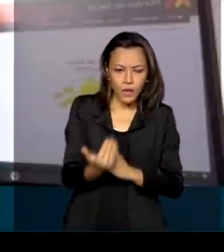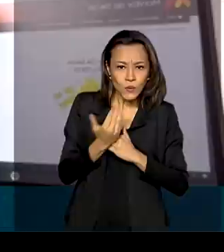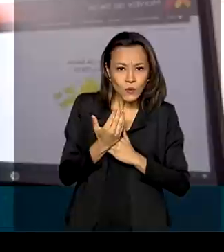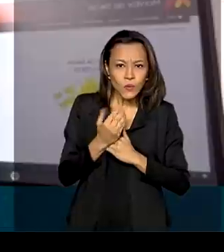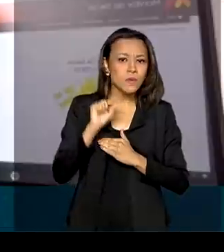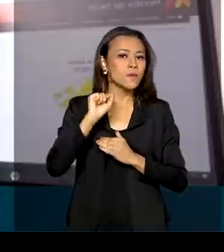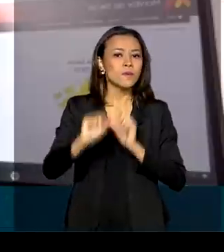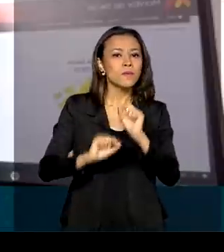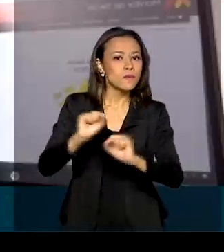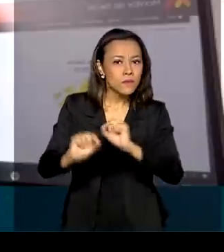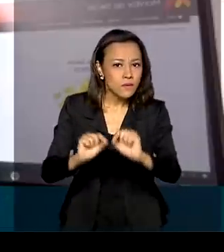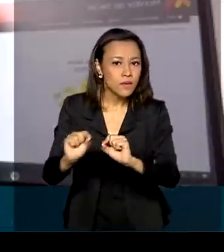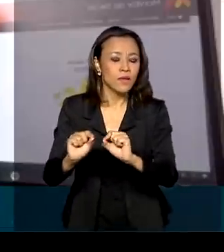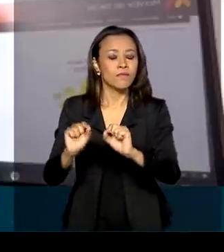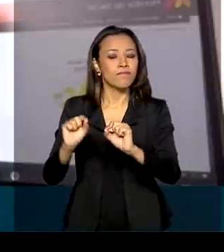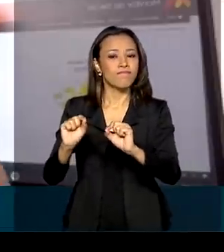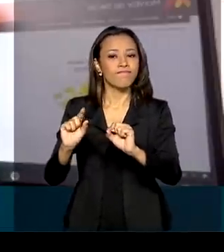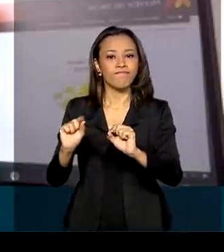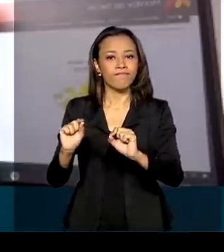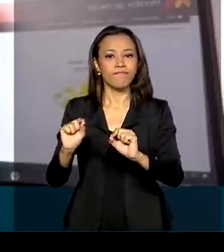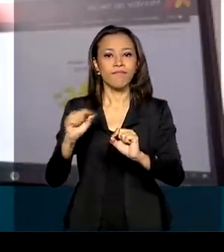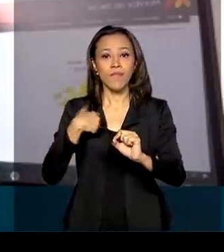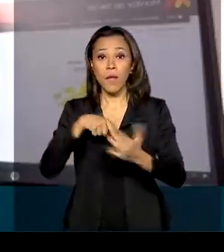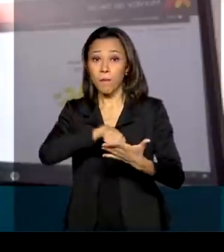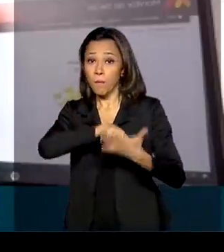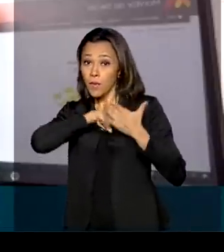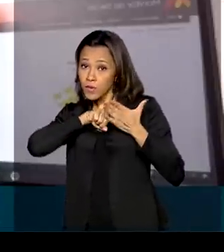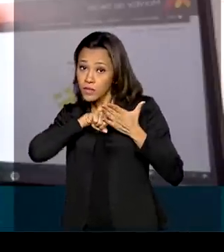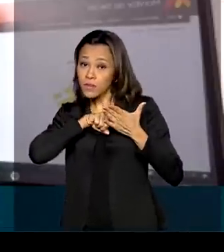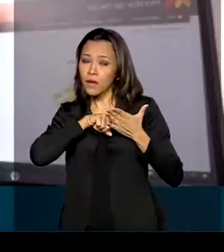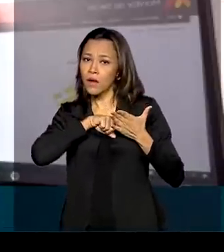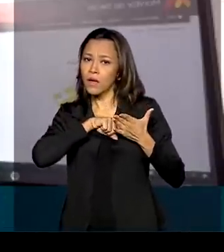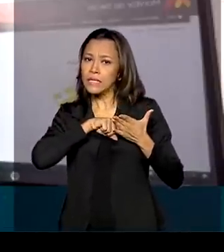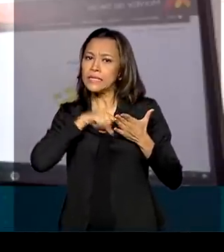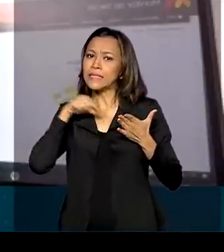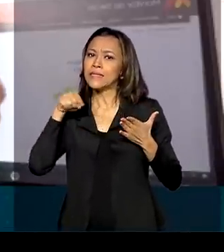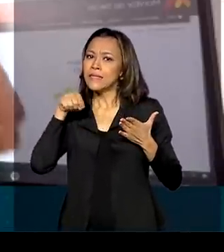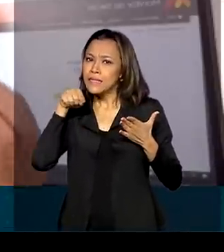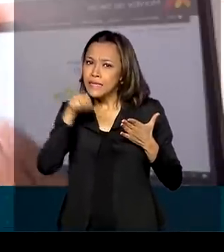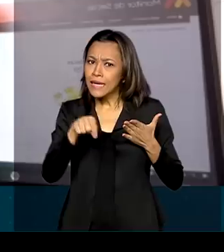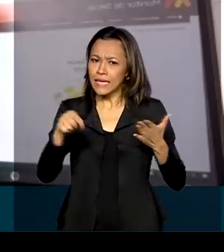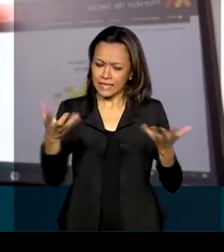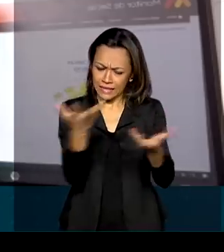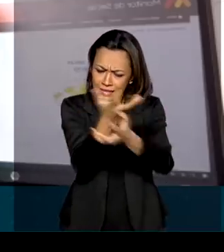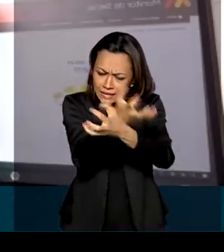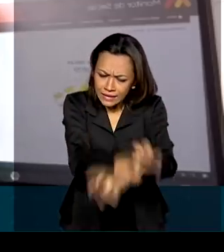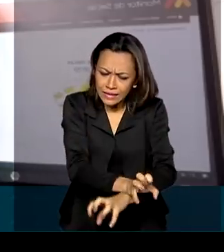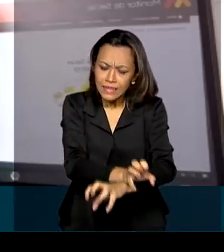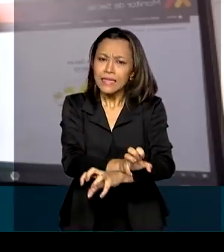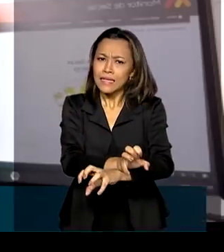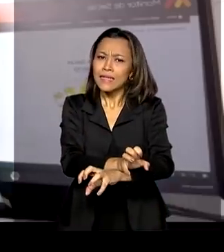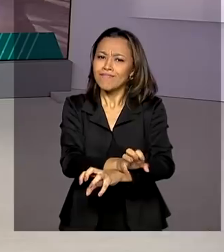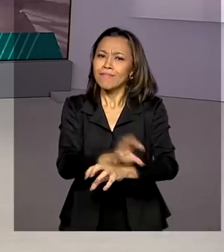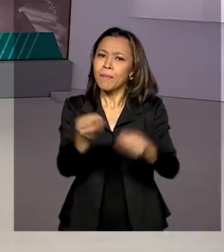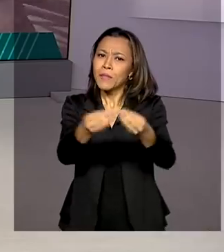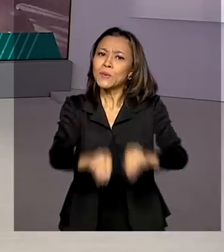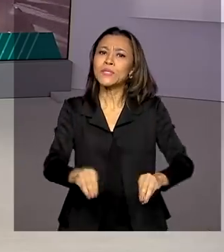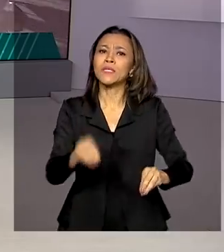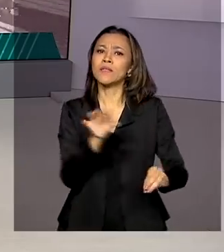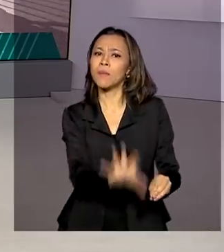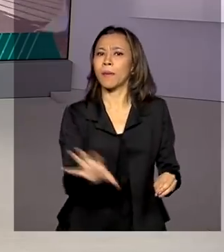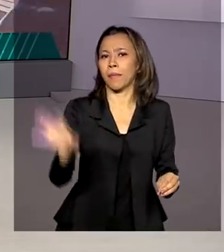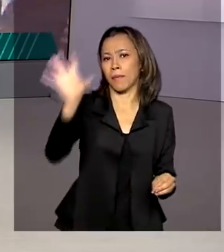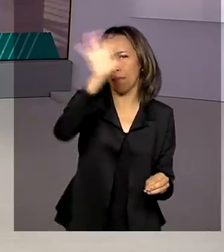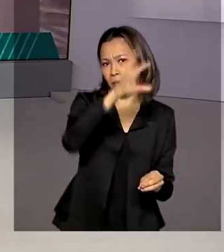produtor justamente a mostrar a ele o quanto é que a seca está afetando a sua região.